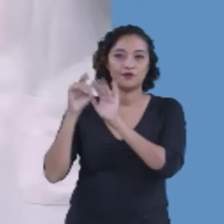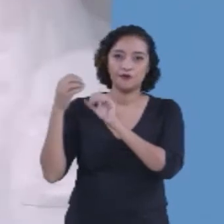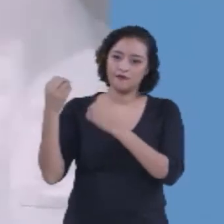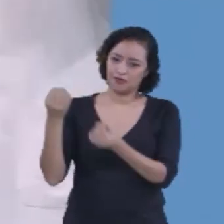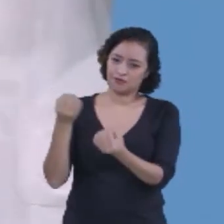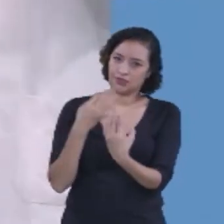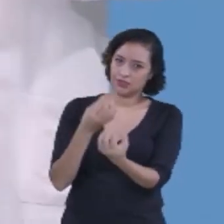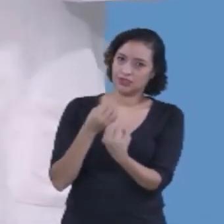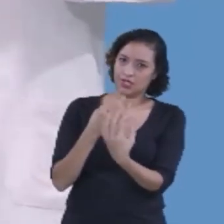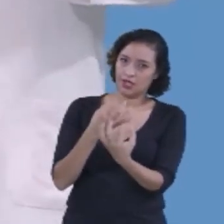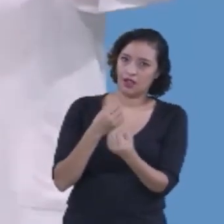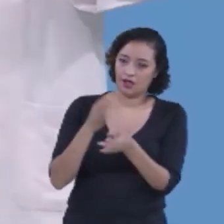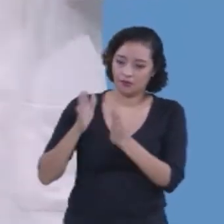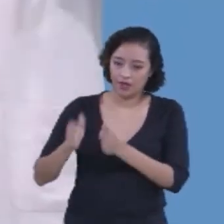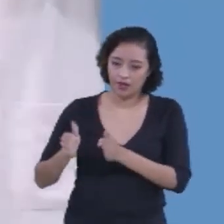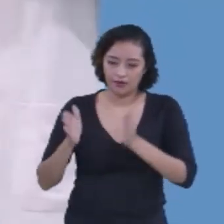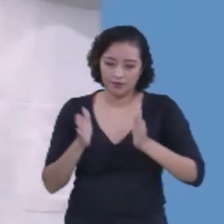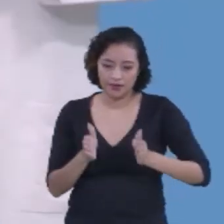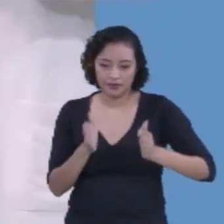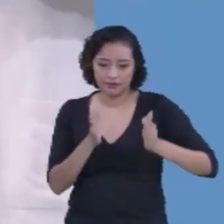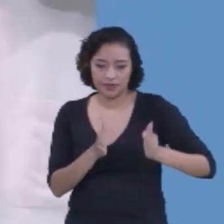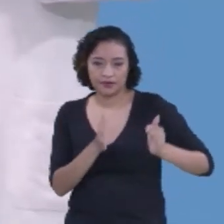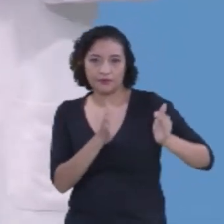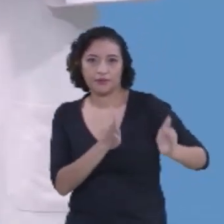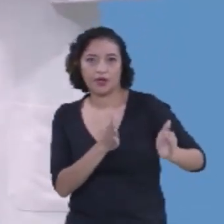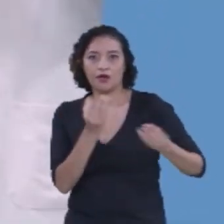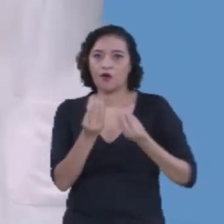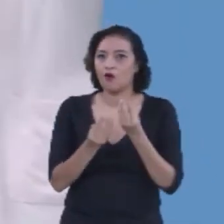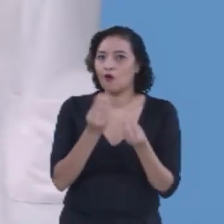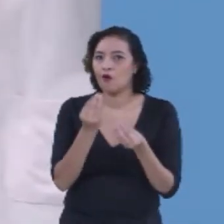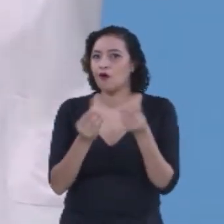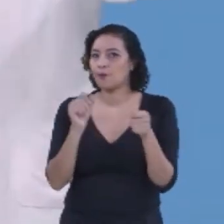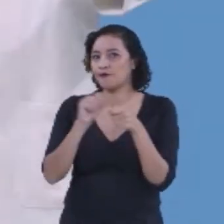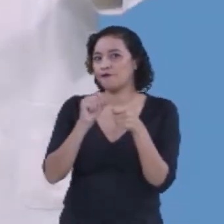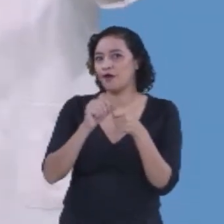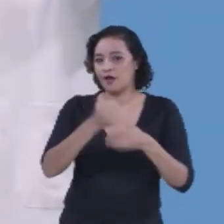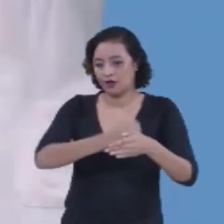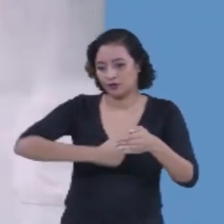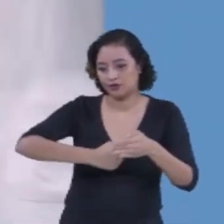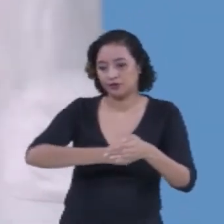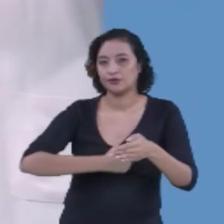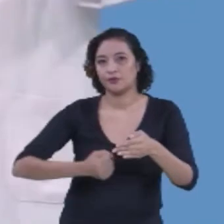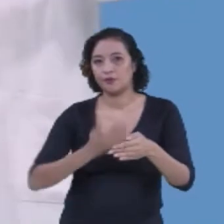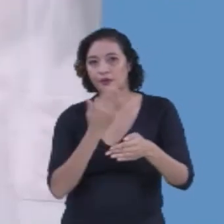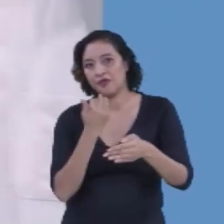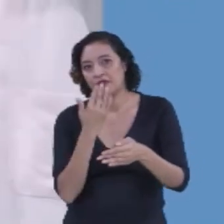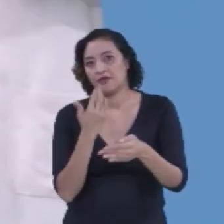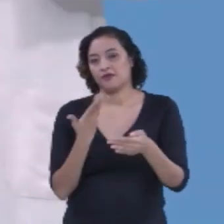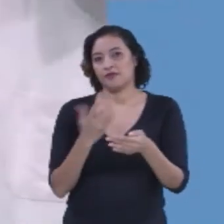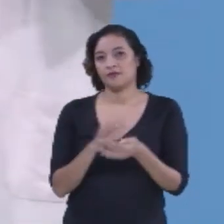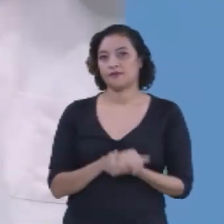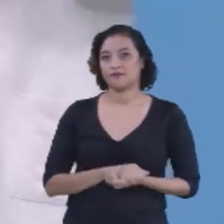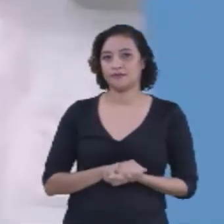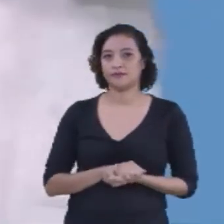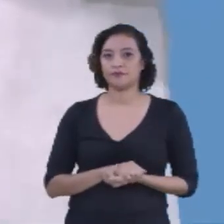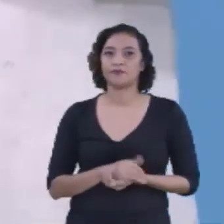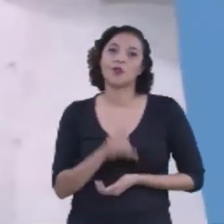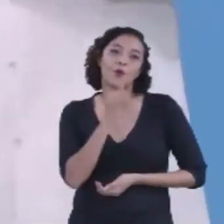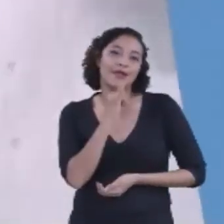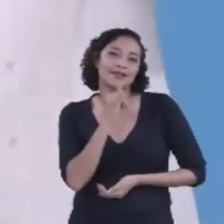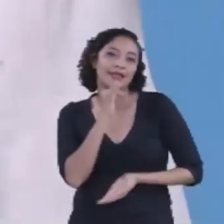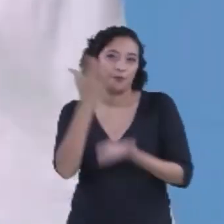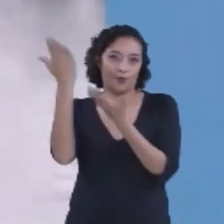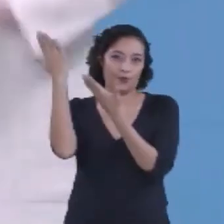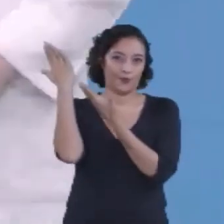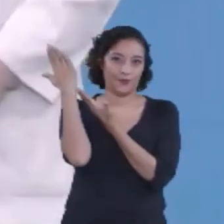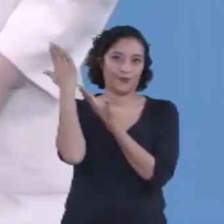passos para produzir, o processo para produzir determinada comida, determinado prato. Olha um exemplo aqui. Olha